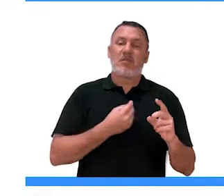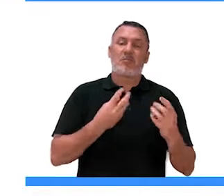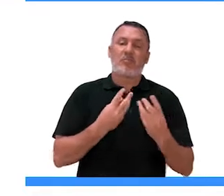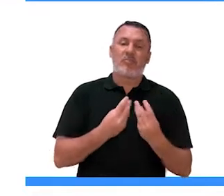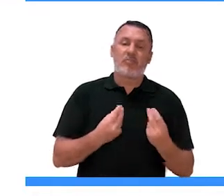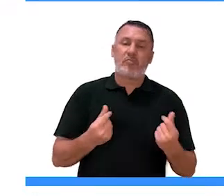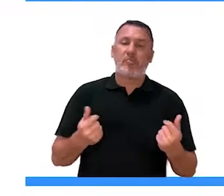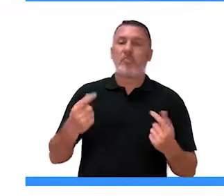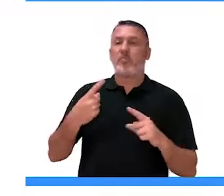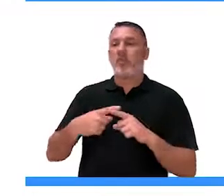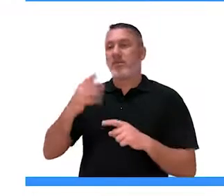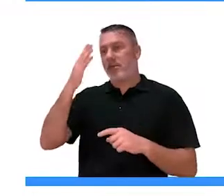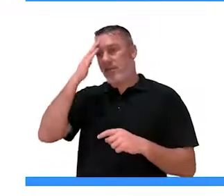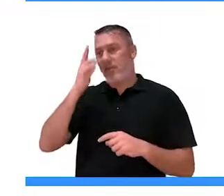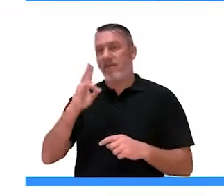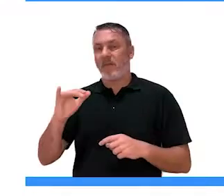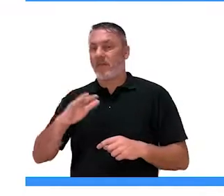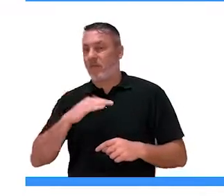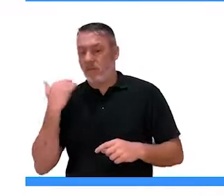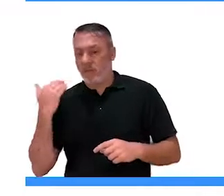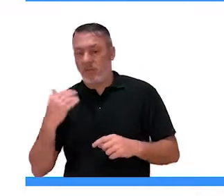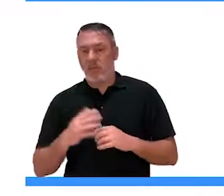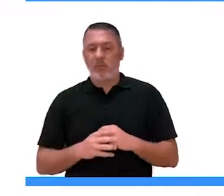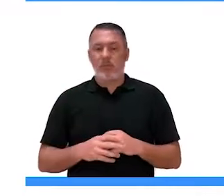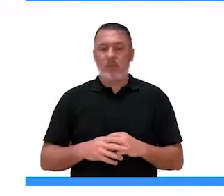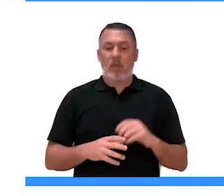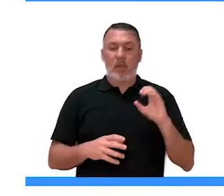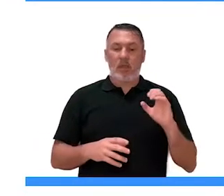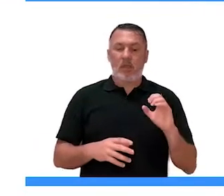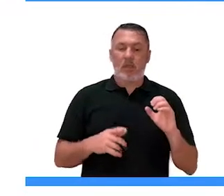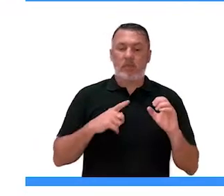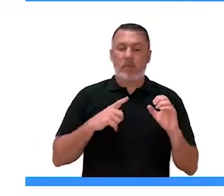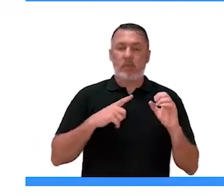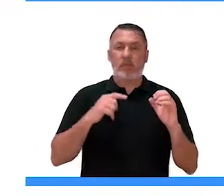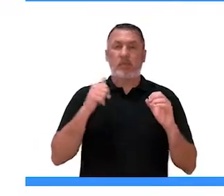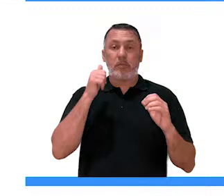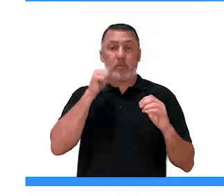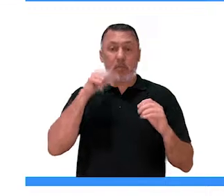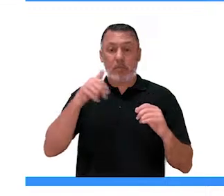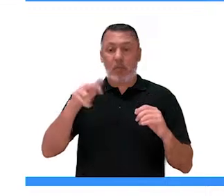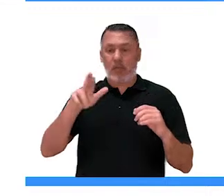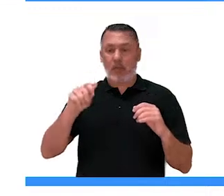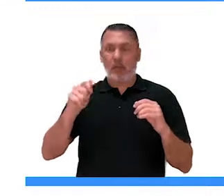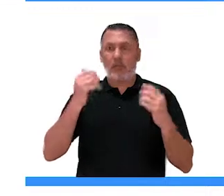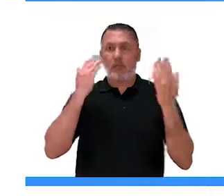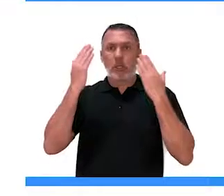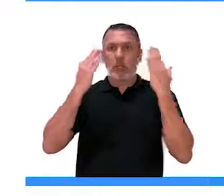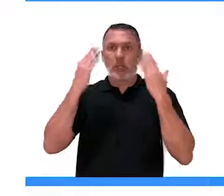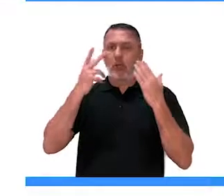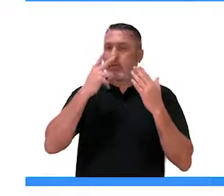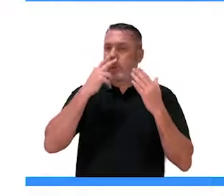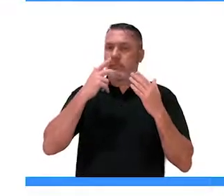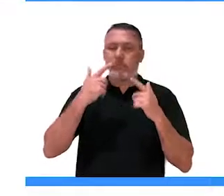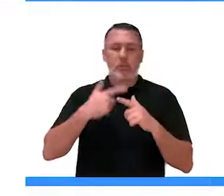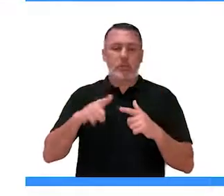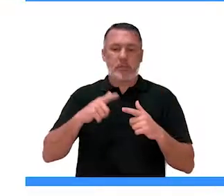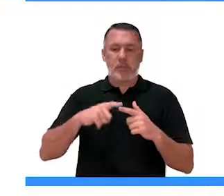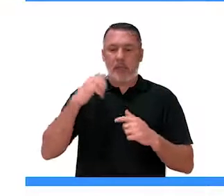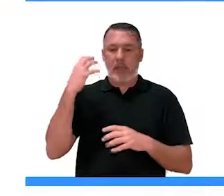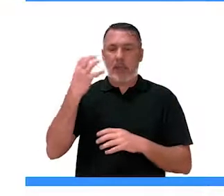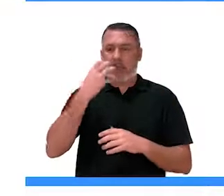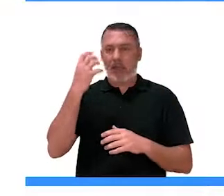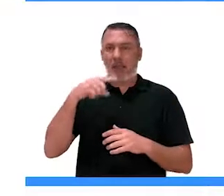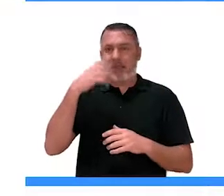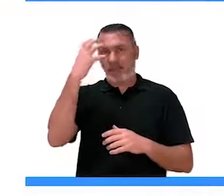iminente. E E. Instabilidade psicológica da personagem face à realidade hostil. Claro que aqui a gente fez uma única leitura, mas